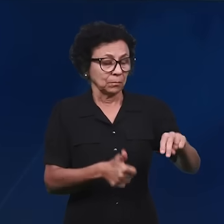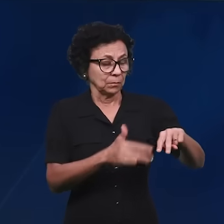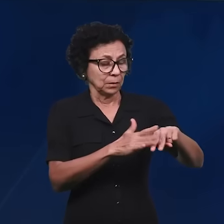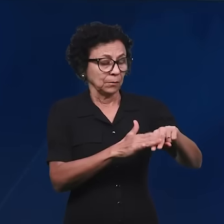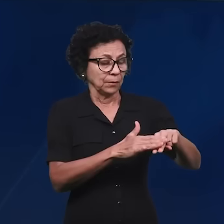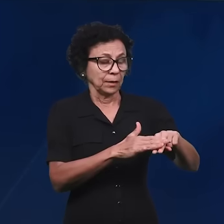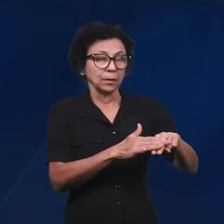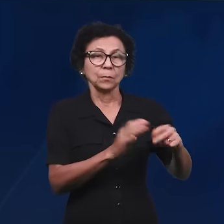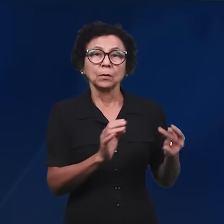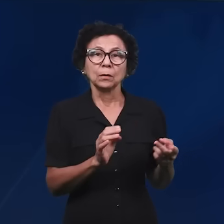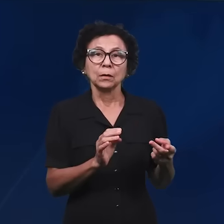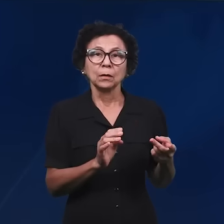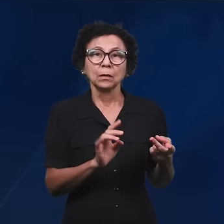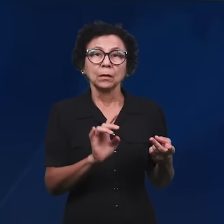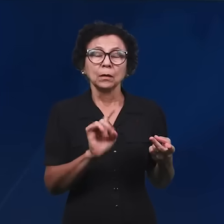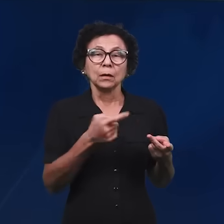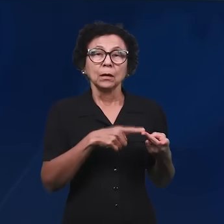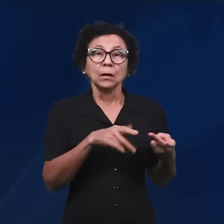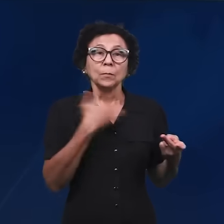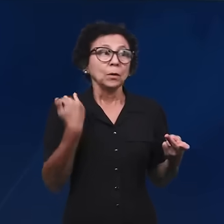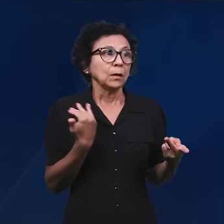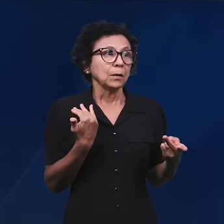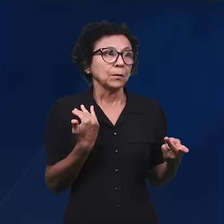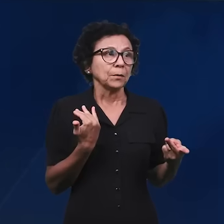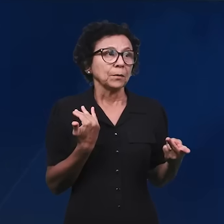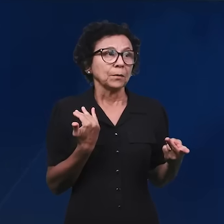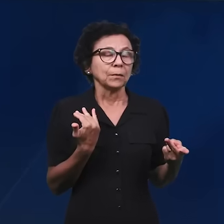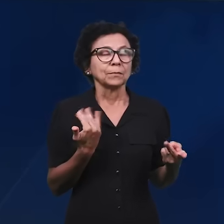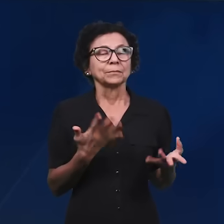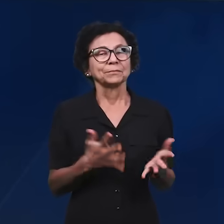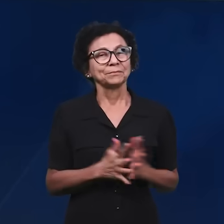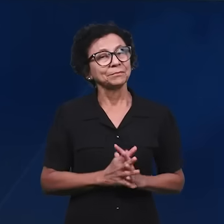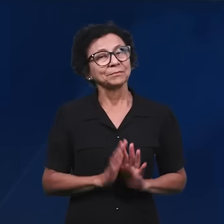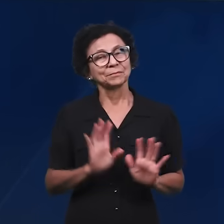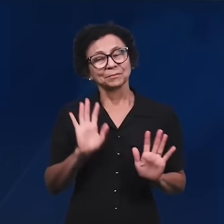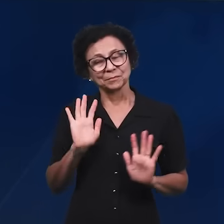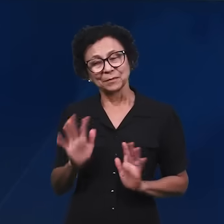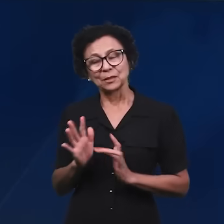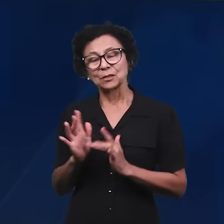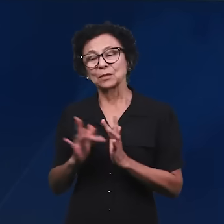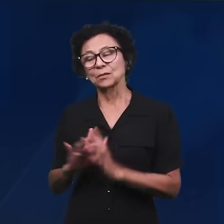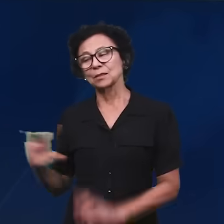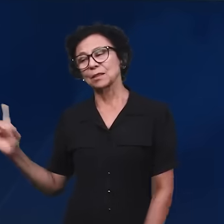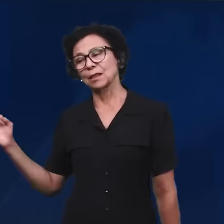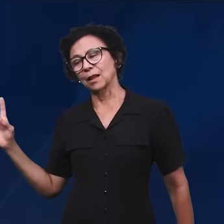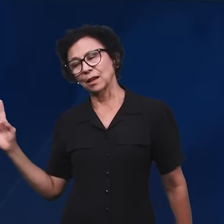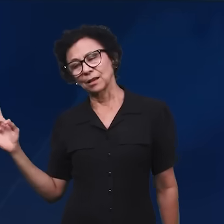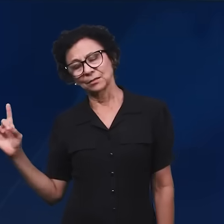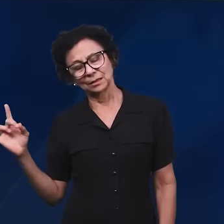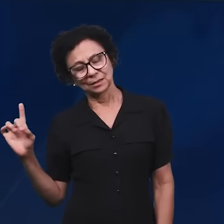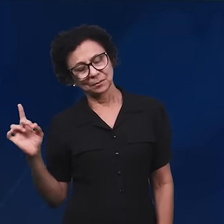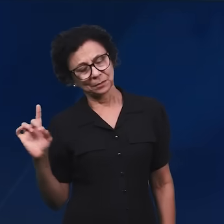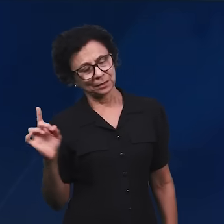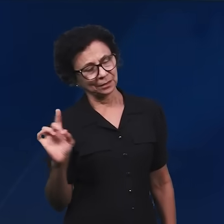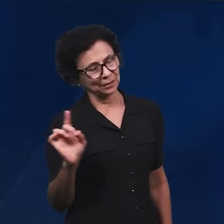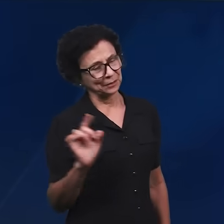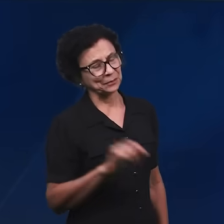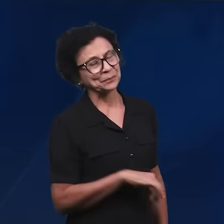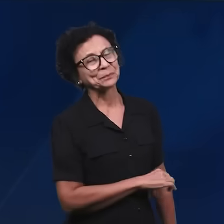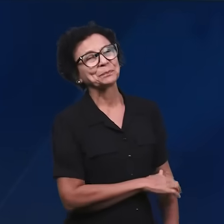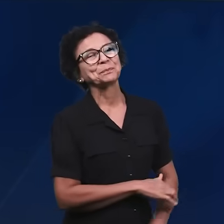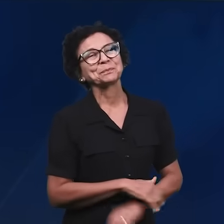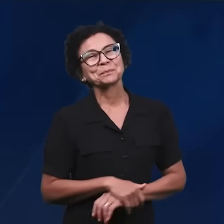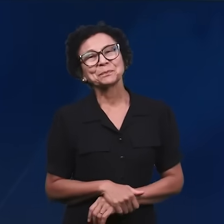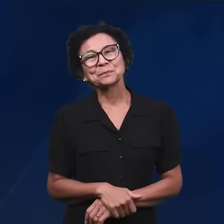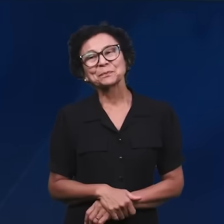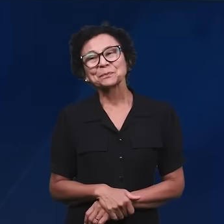morreu, mas o milagre seria maior. Então isso é muito importante lembrarmos que Jesus estava a caminho porque tinha um milagre grande fazer naquela família. E aqui nós